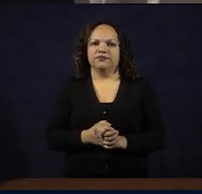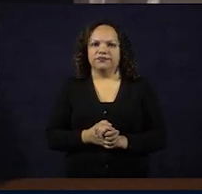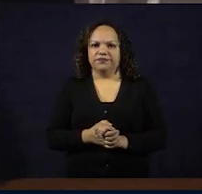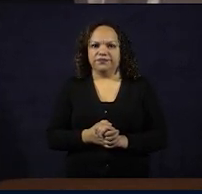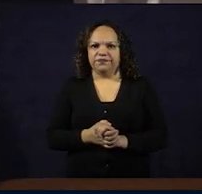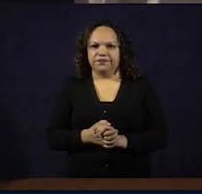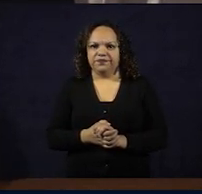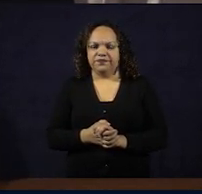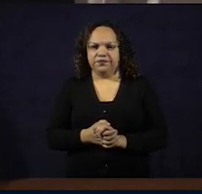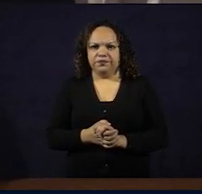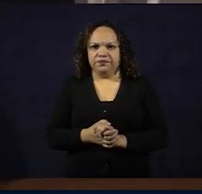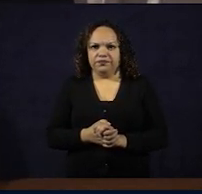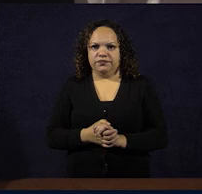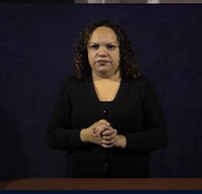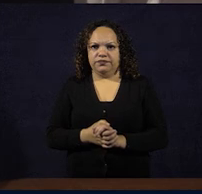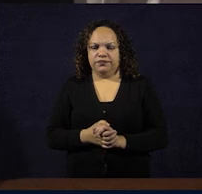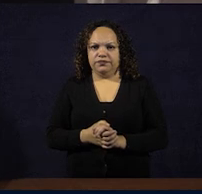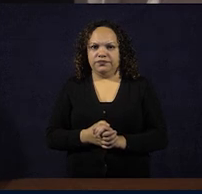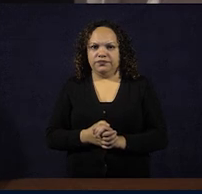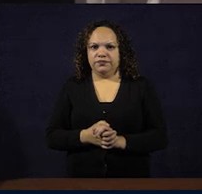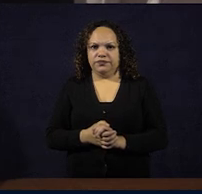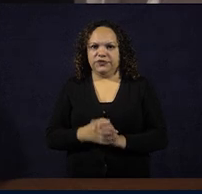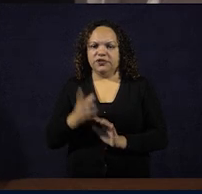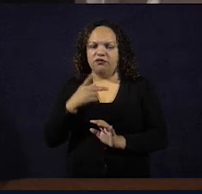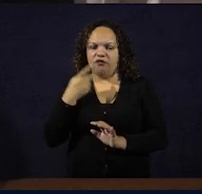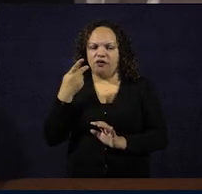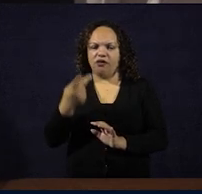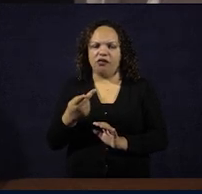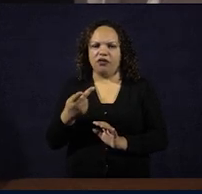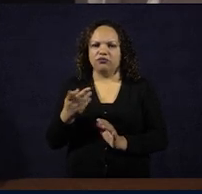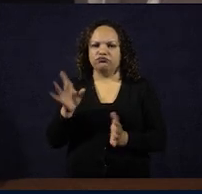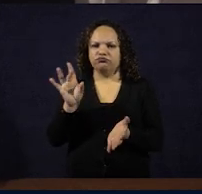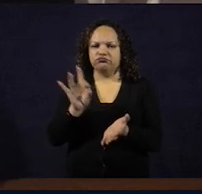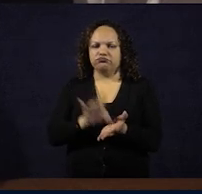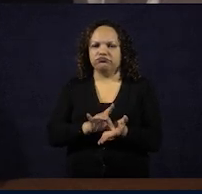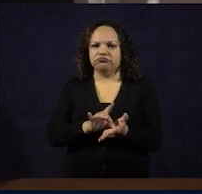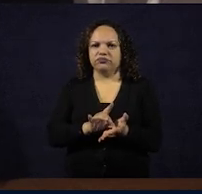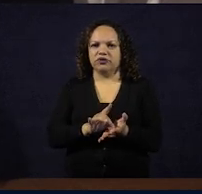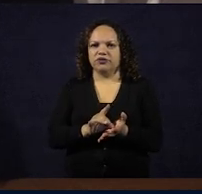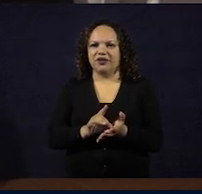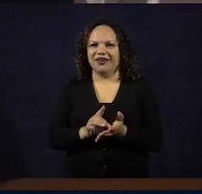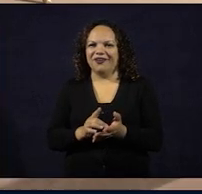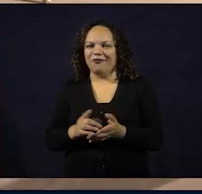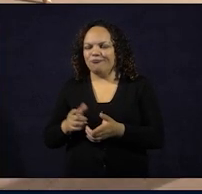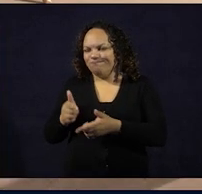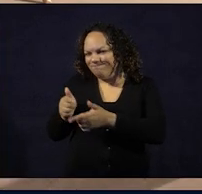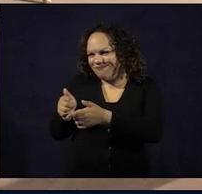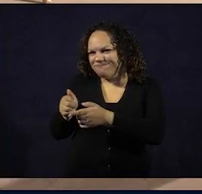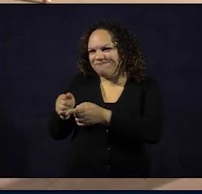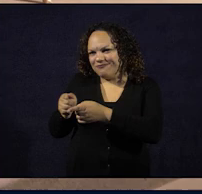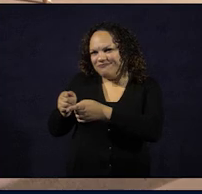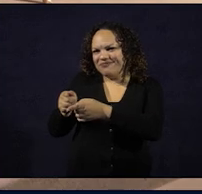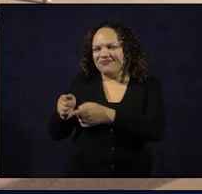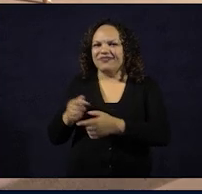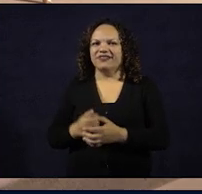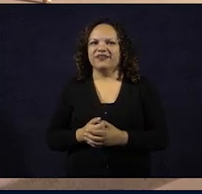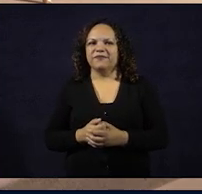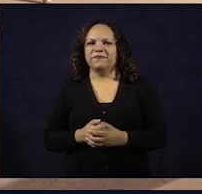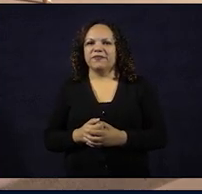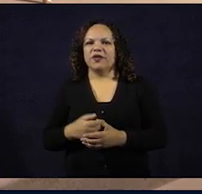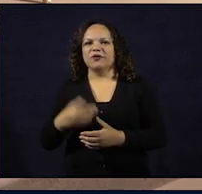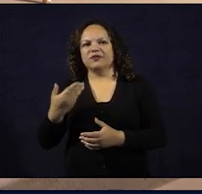então dito isso eu queria provocar um pouquinho os meus colegas aqui eu começo pela